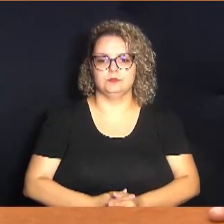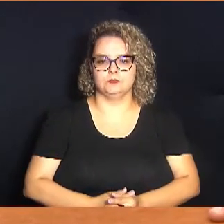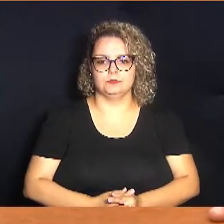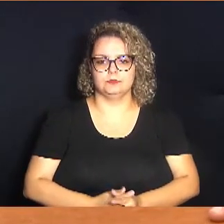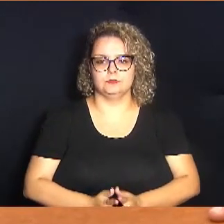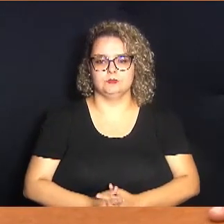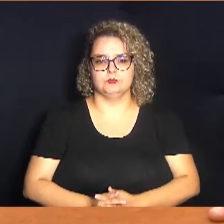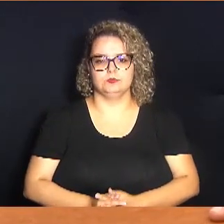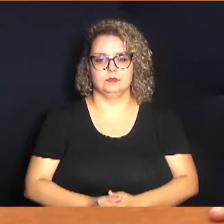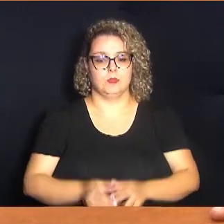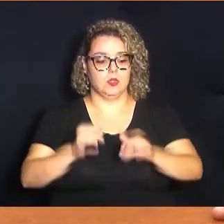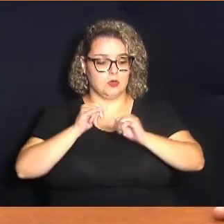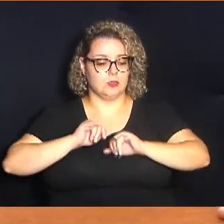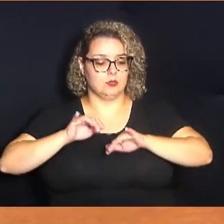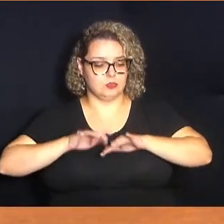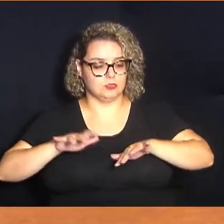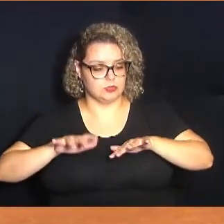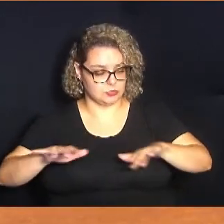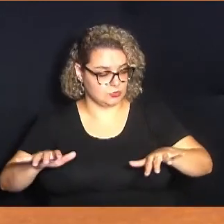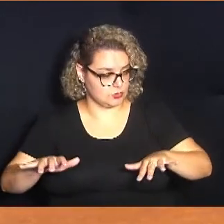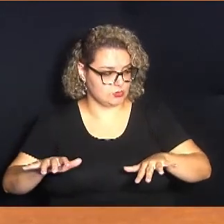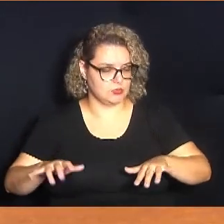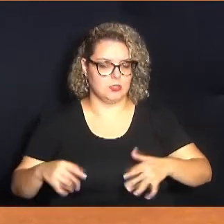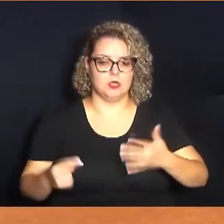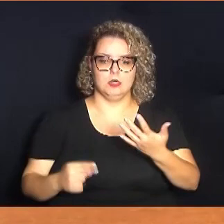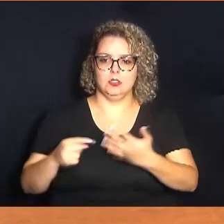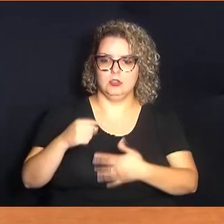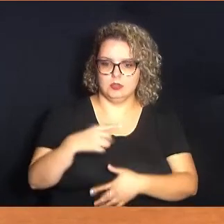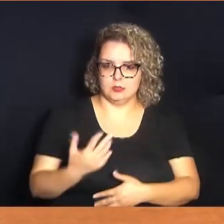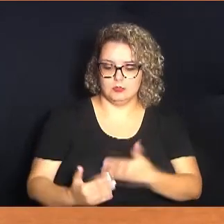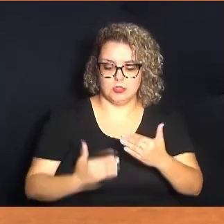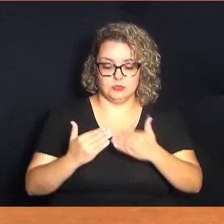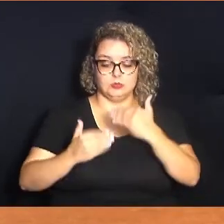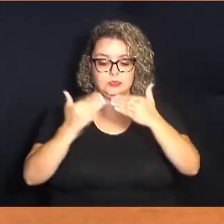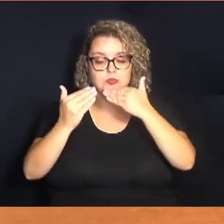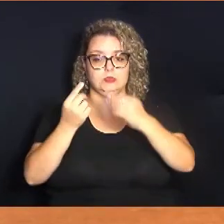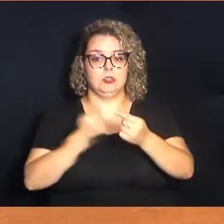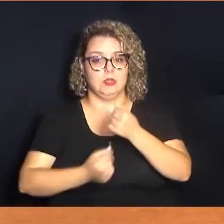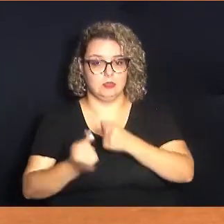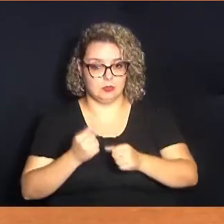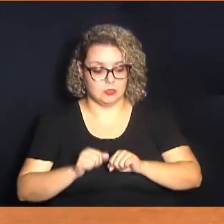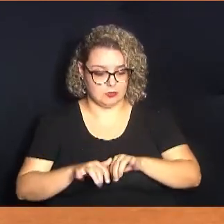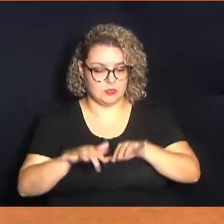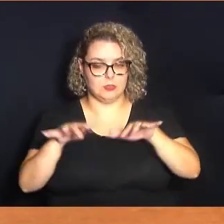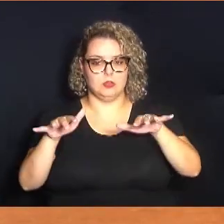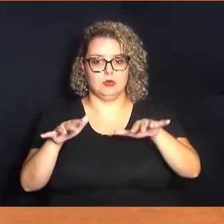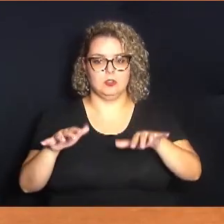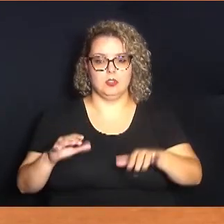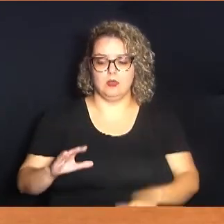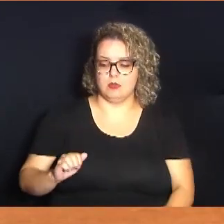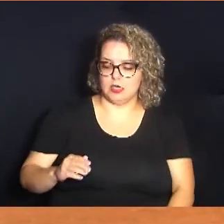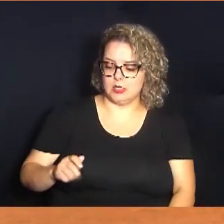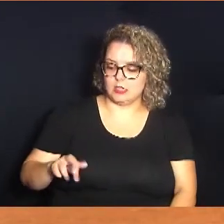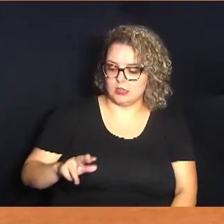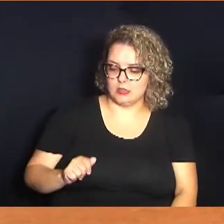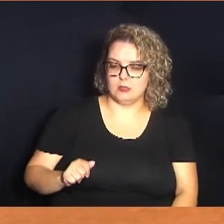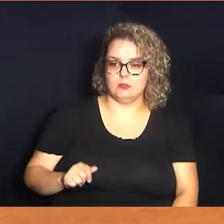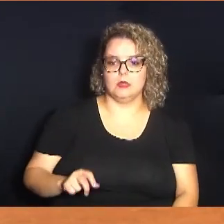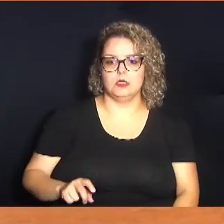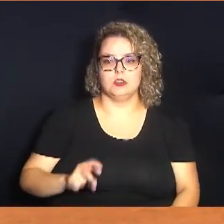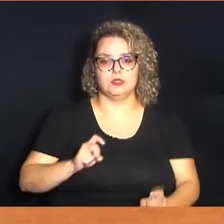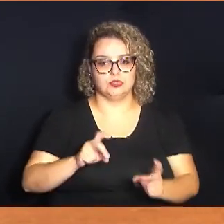vereador de fomentar as questões para o desenvolv econômico é uma câmara de comércio